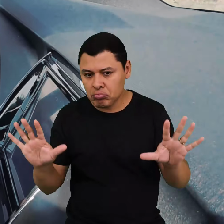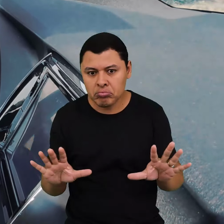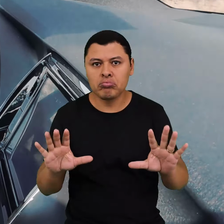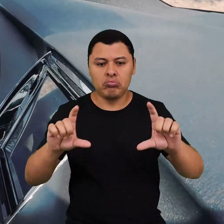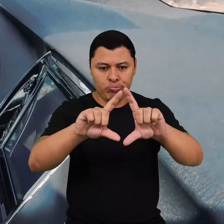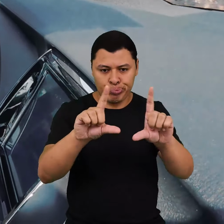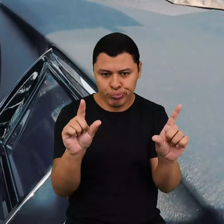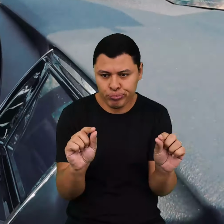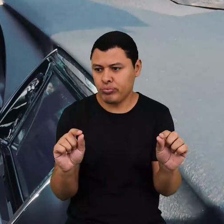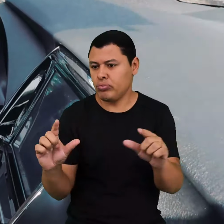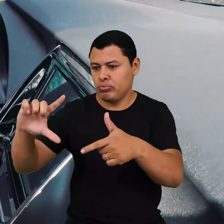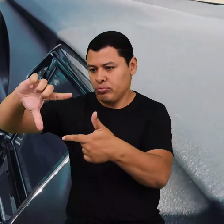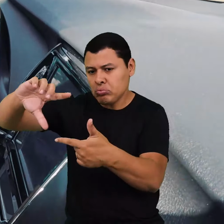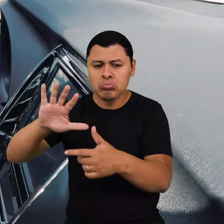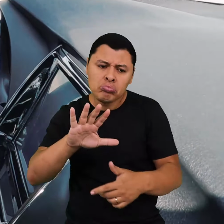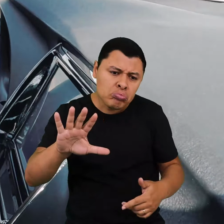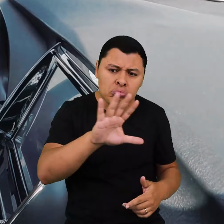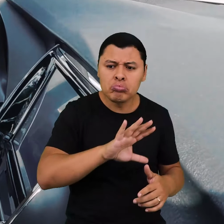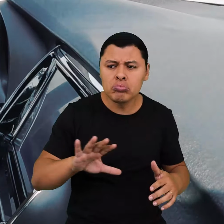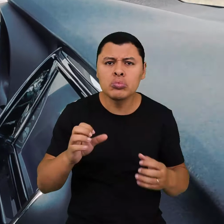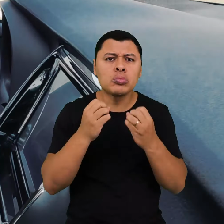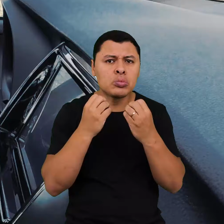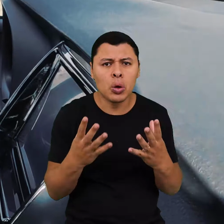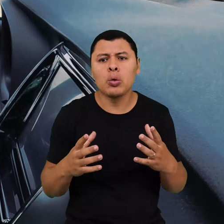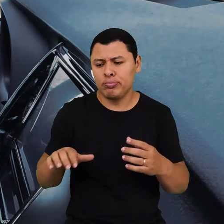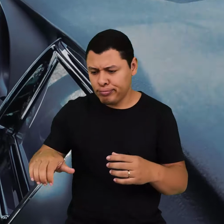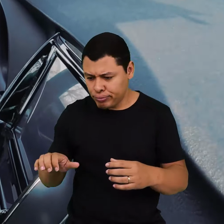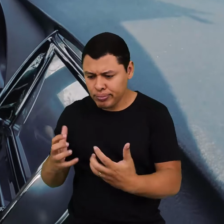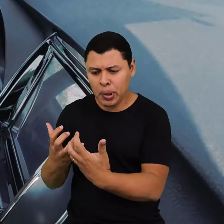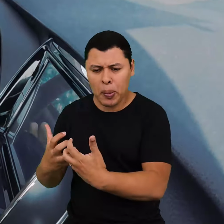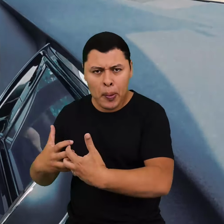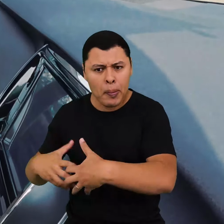entrega da dinâmica de forma geral é muito boa. O carro é muito bem resolvido